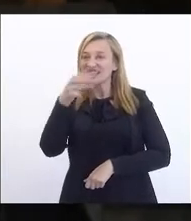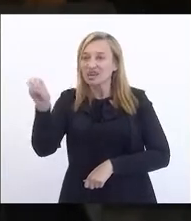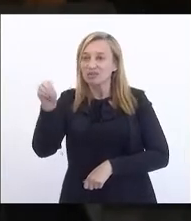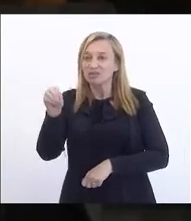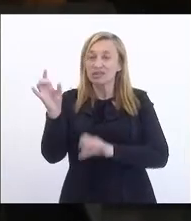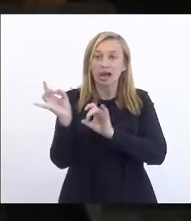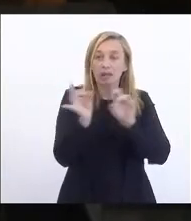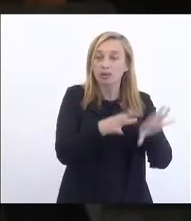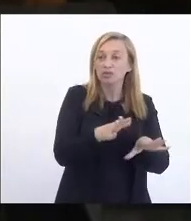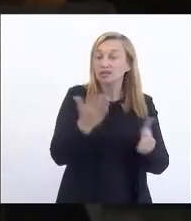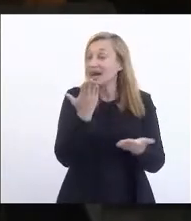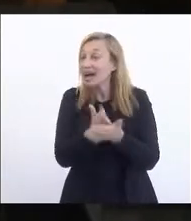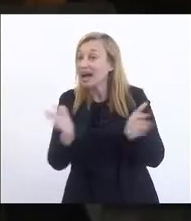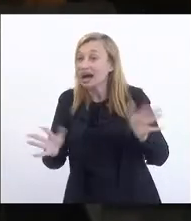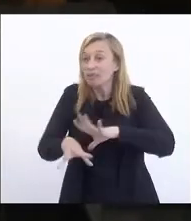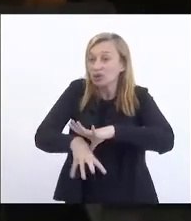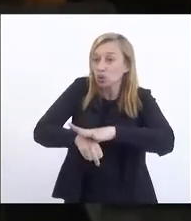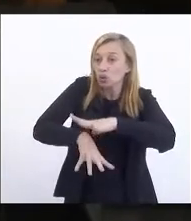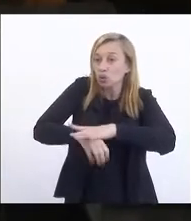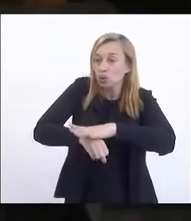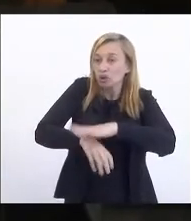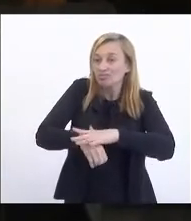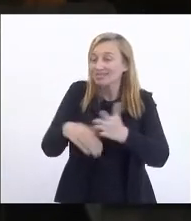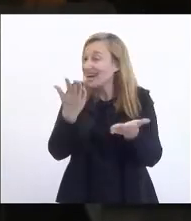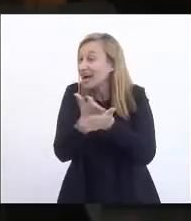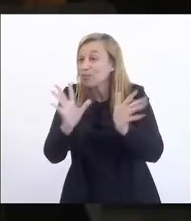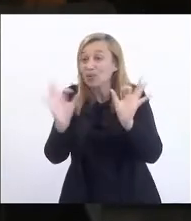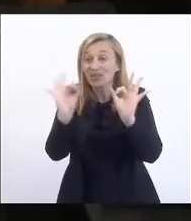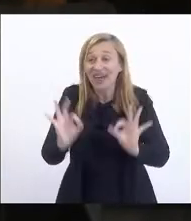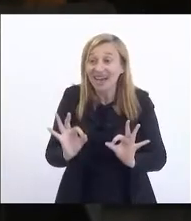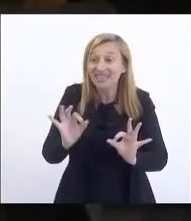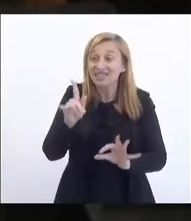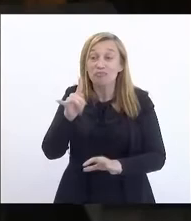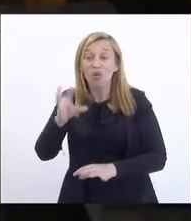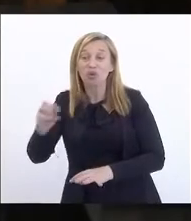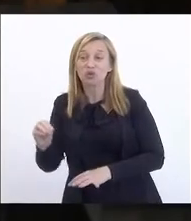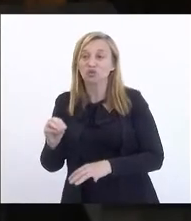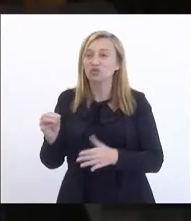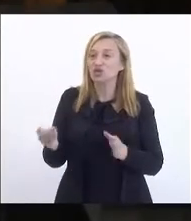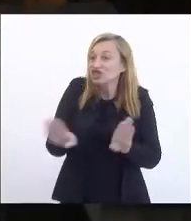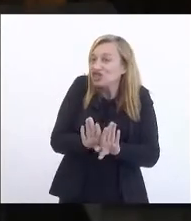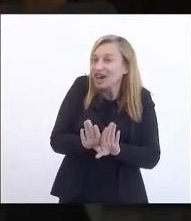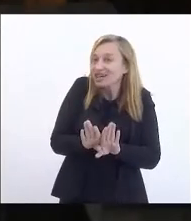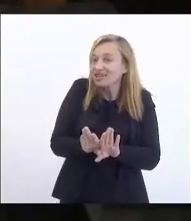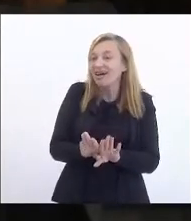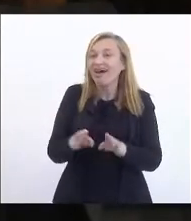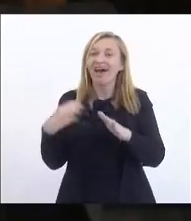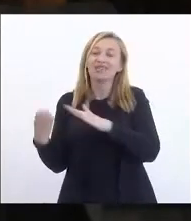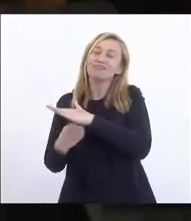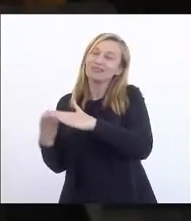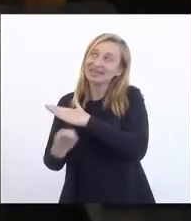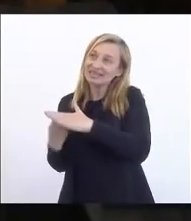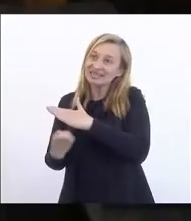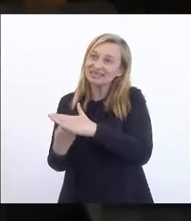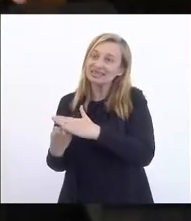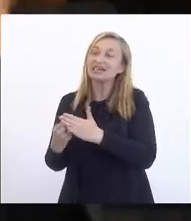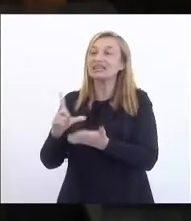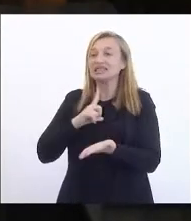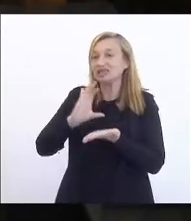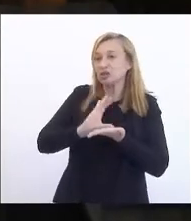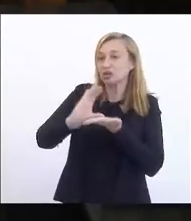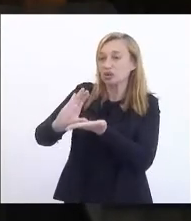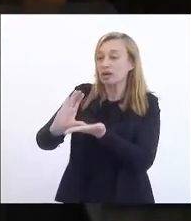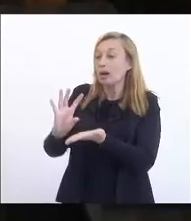Quando acaba a exploração, que não acabou, nenhum poço ainda foi fechado, a empresa teria recursos para